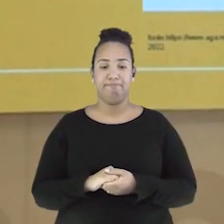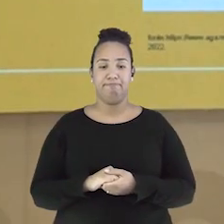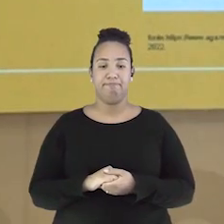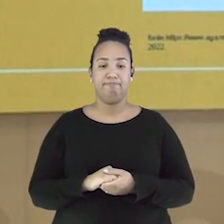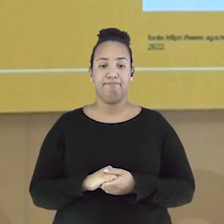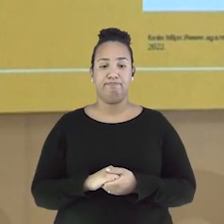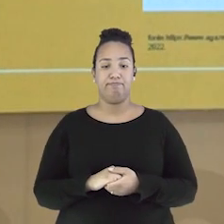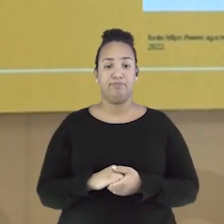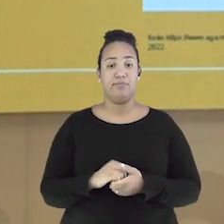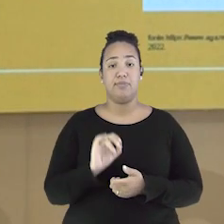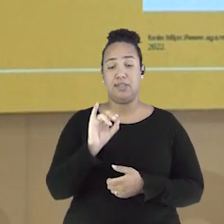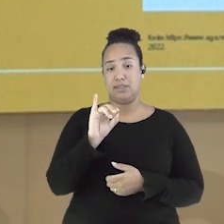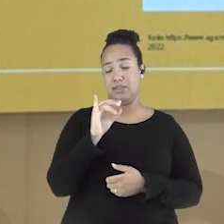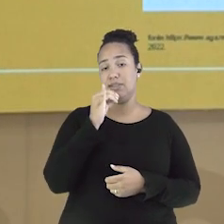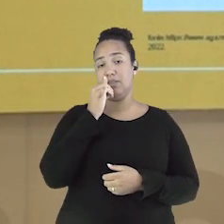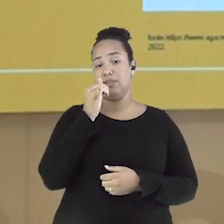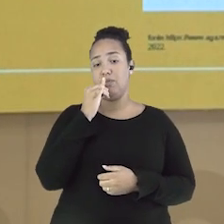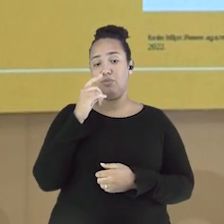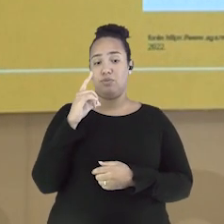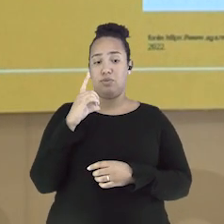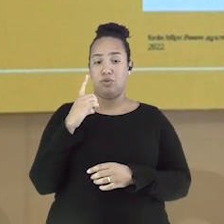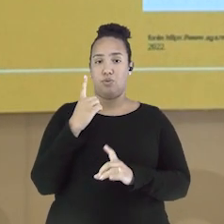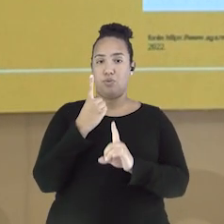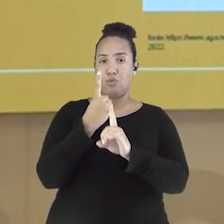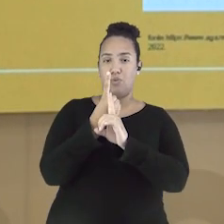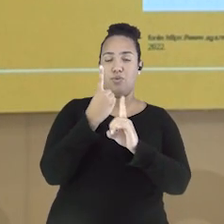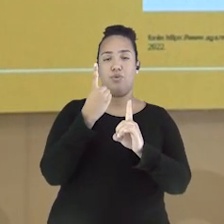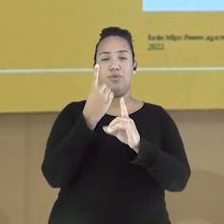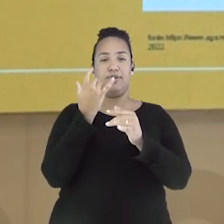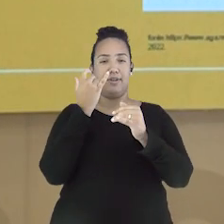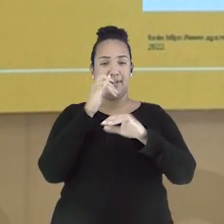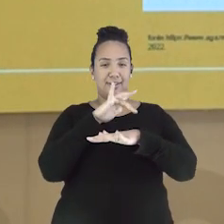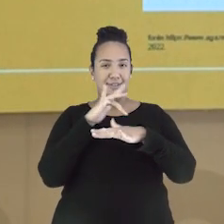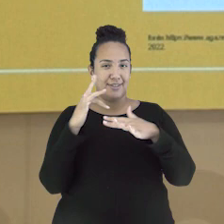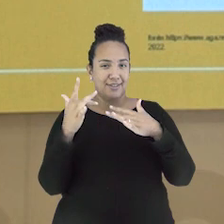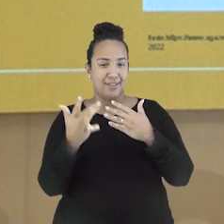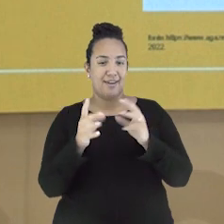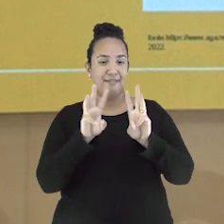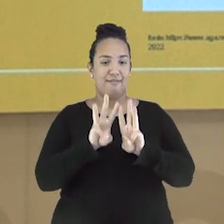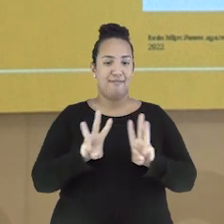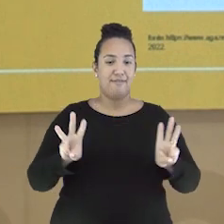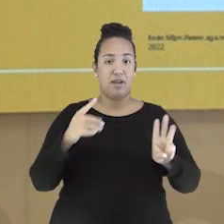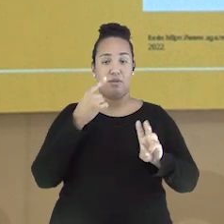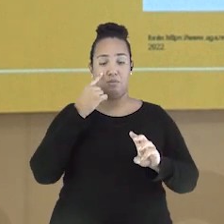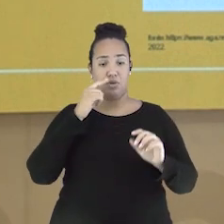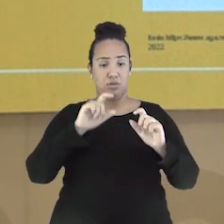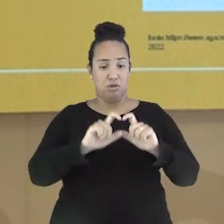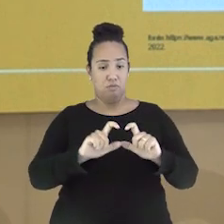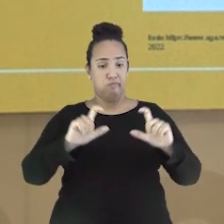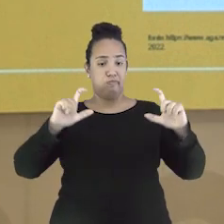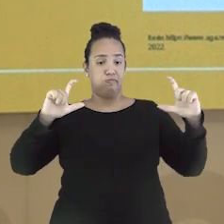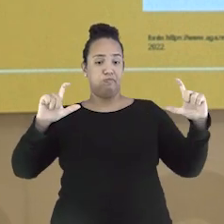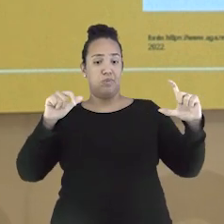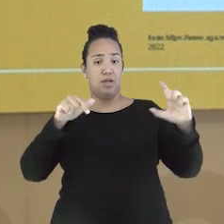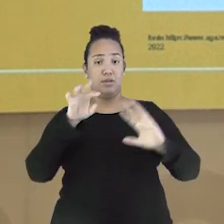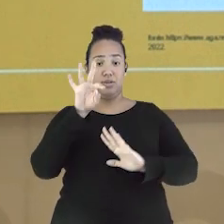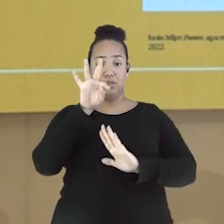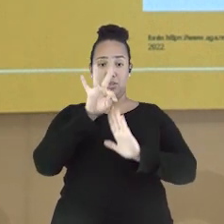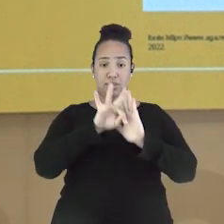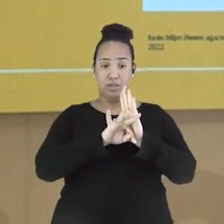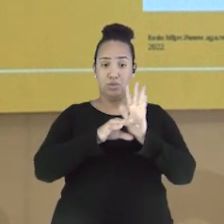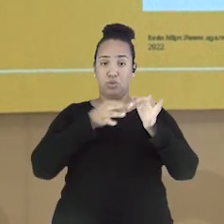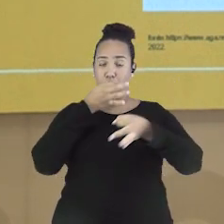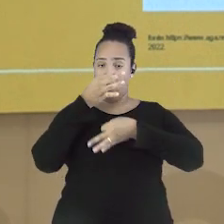Quando disponibilizados em portais de notícias, geralmente, o editorial recebe um destaque, mostrando ao leitor que aquele é um texto com um